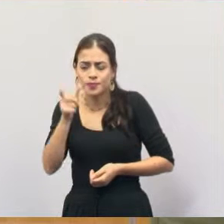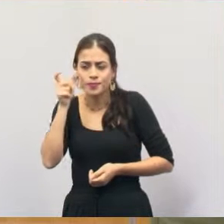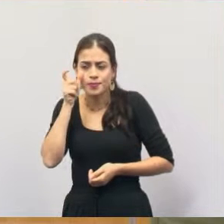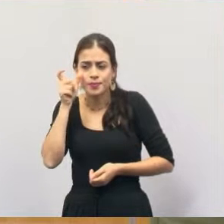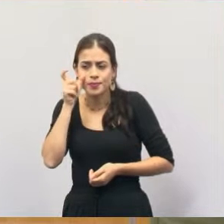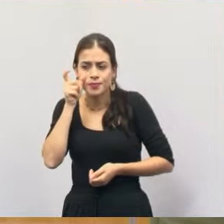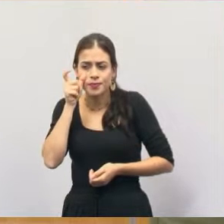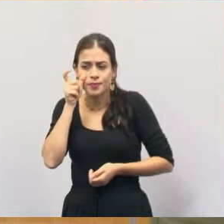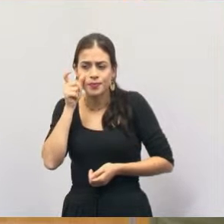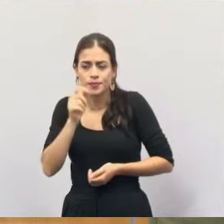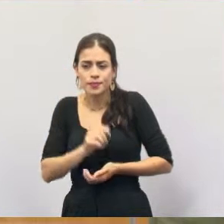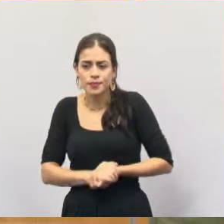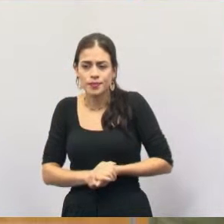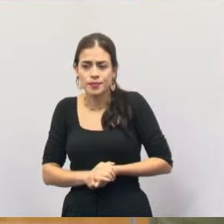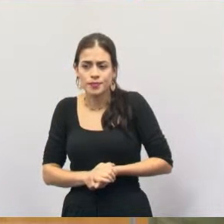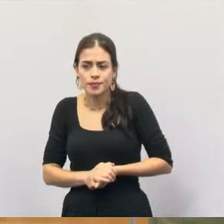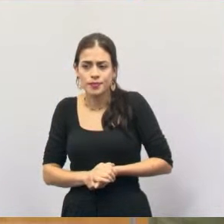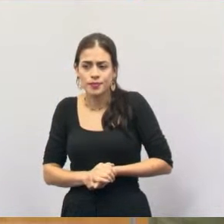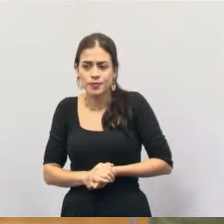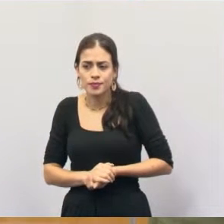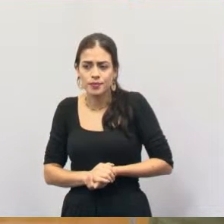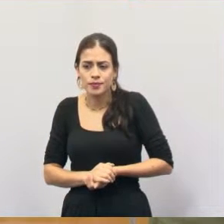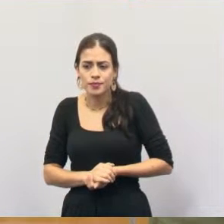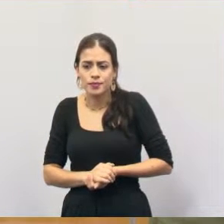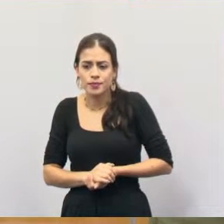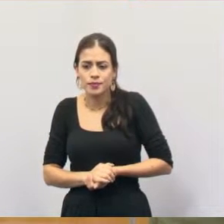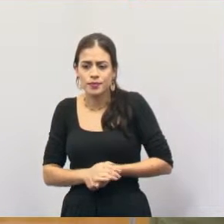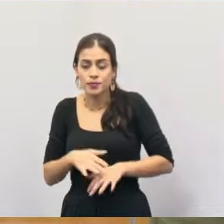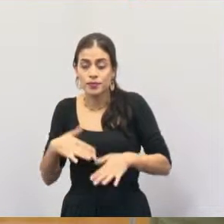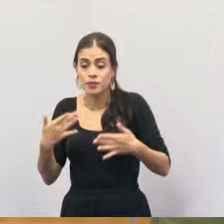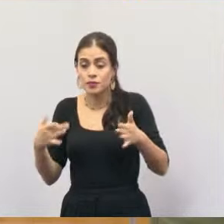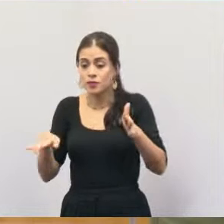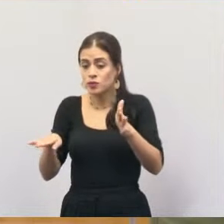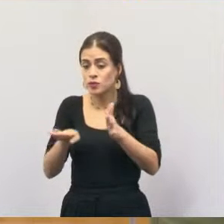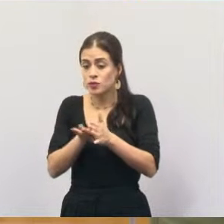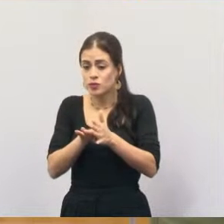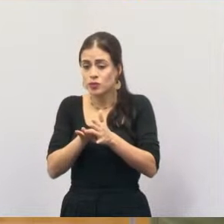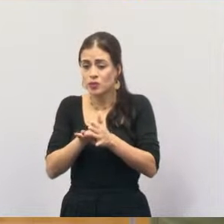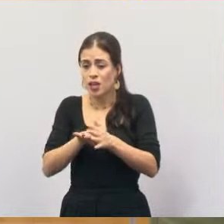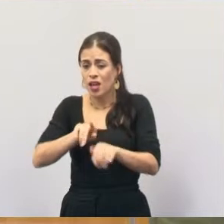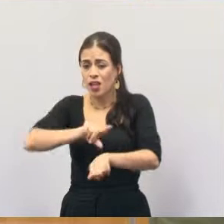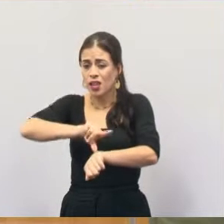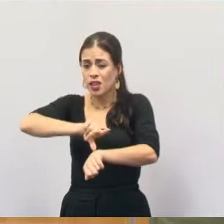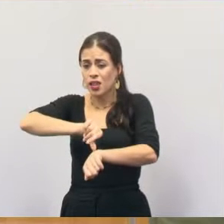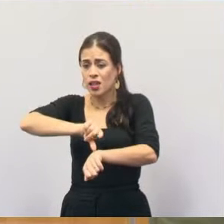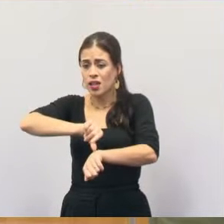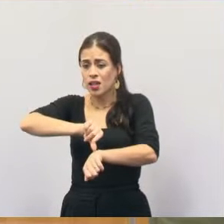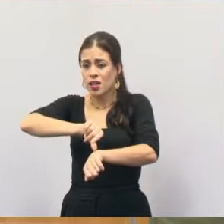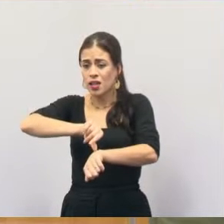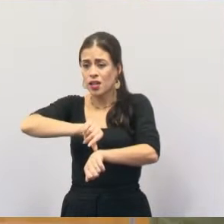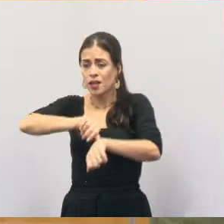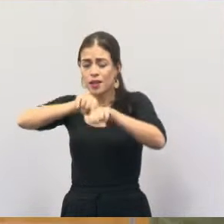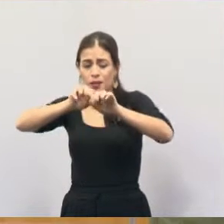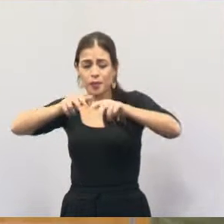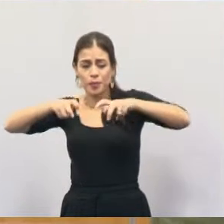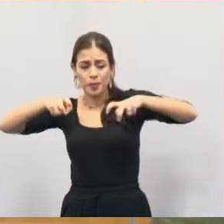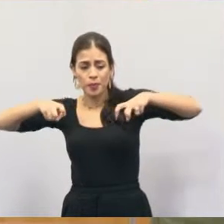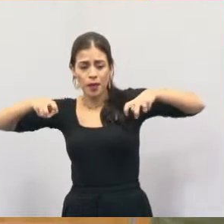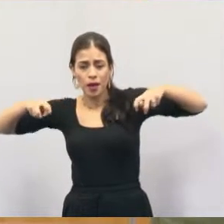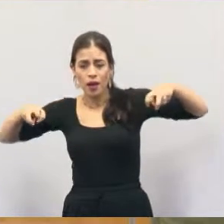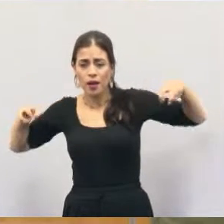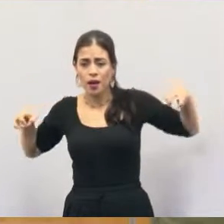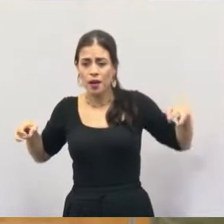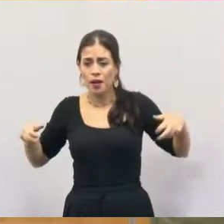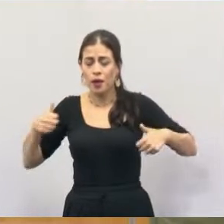E aí eu tive um prenúncio, porque quando eu cheguei um pouco atrasado, a plateia já estava localizada. Os